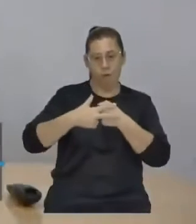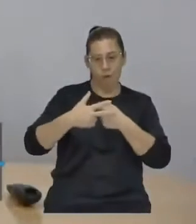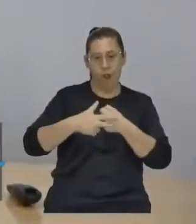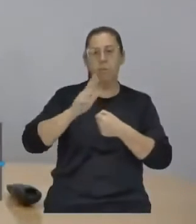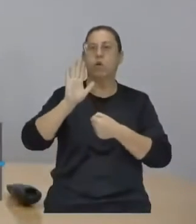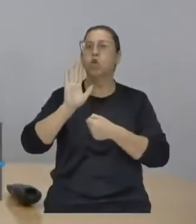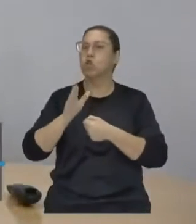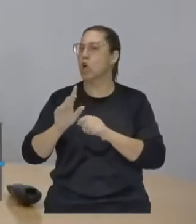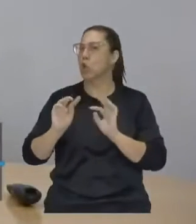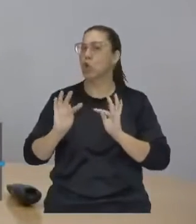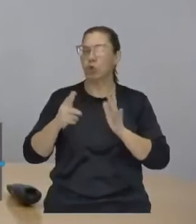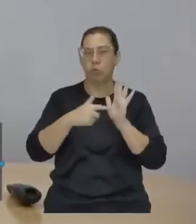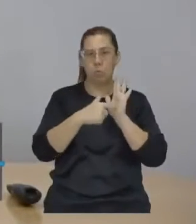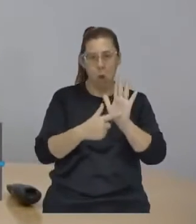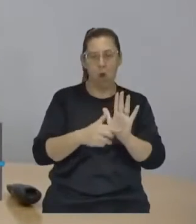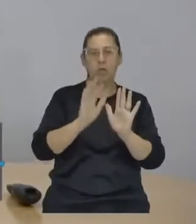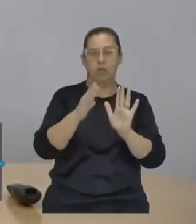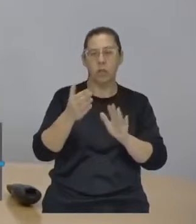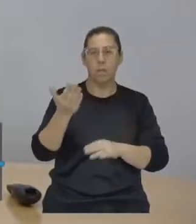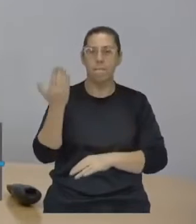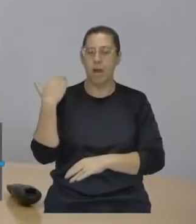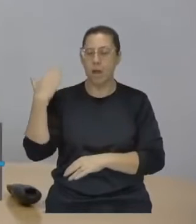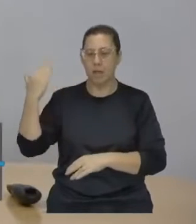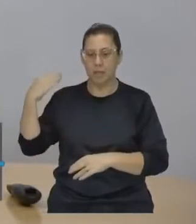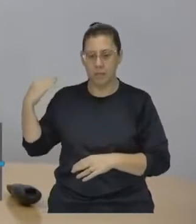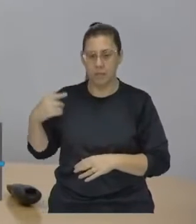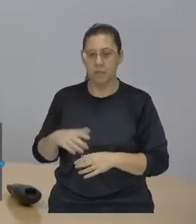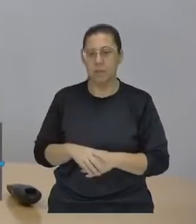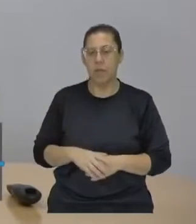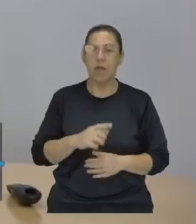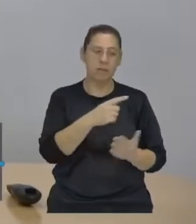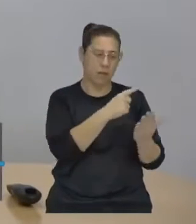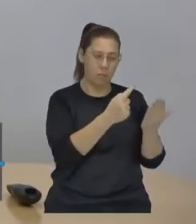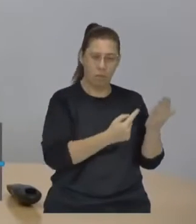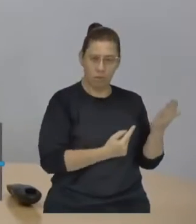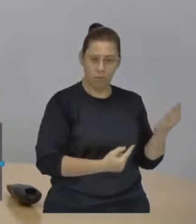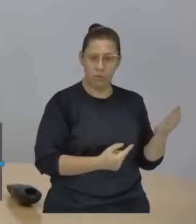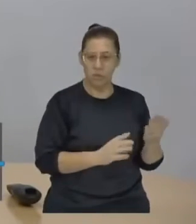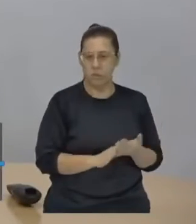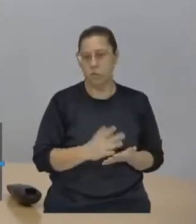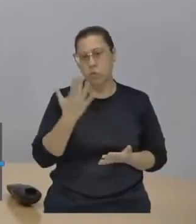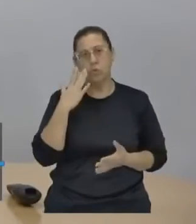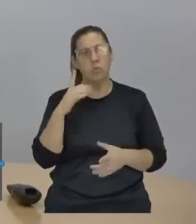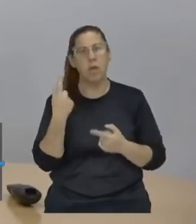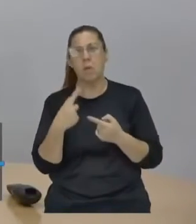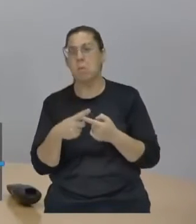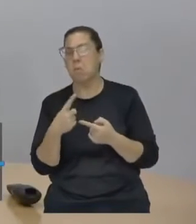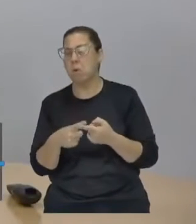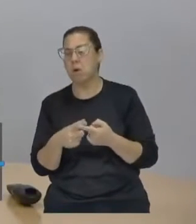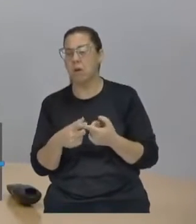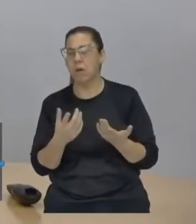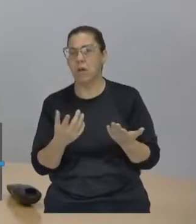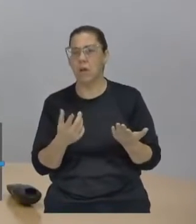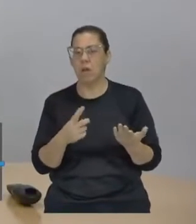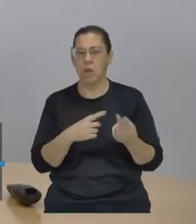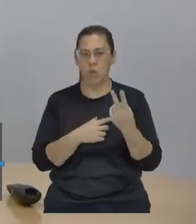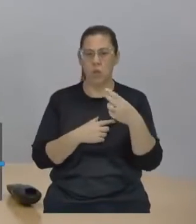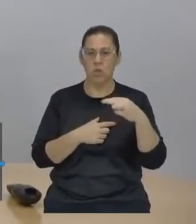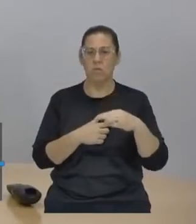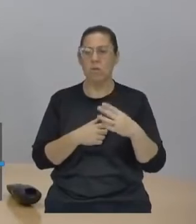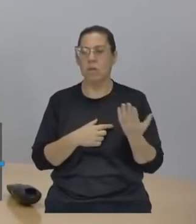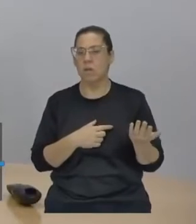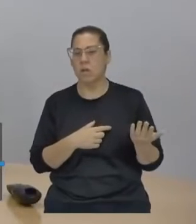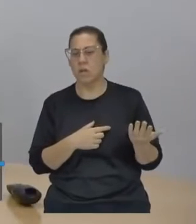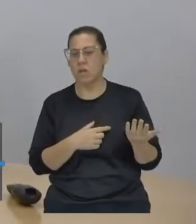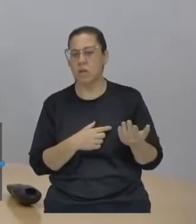estão todos destacados aí no passado. Essa atividade é da apostila. Não sei porquê, a gente tá. Eu tenho 2 minutos só. Achei